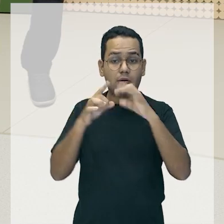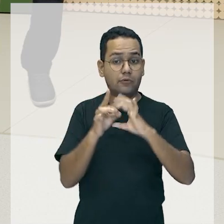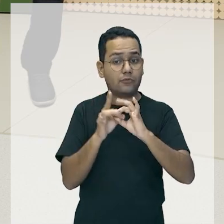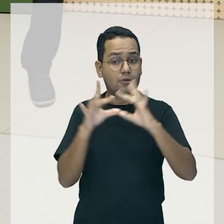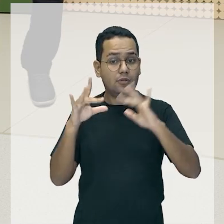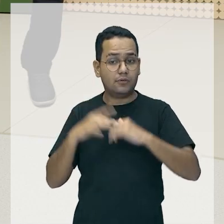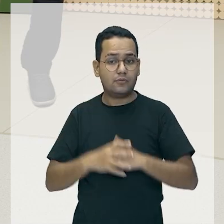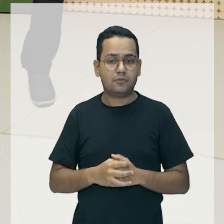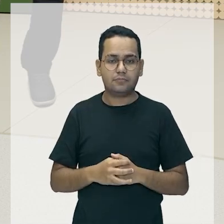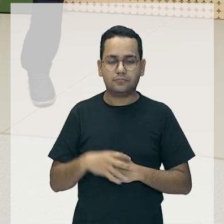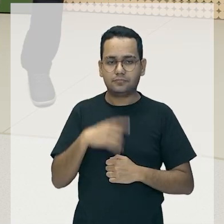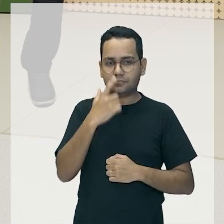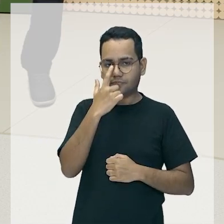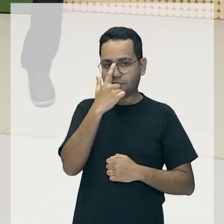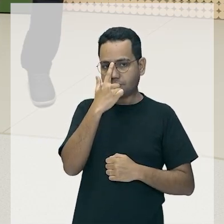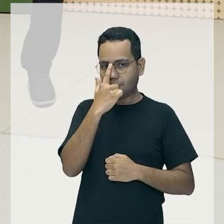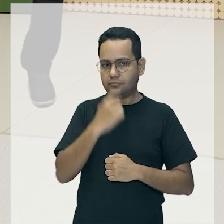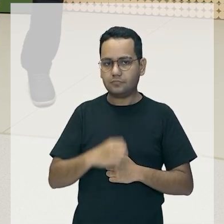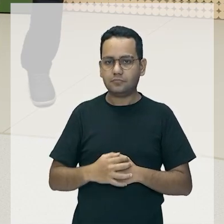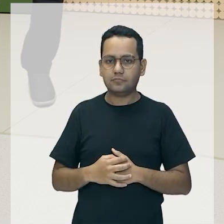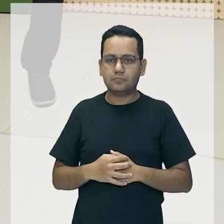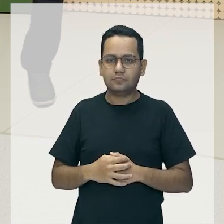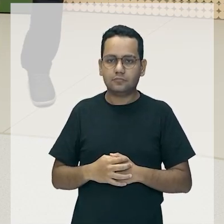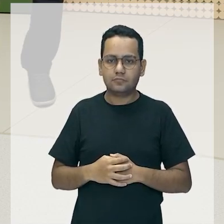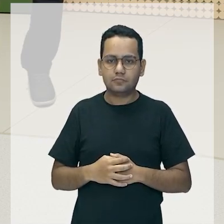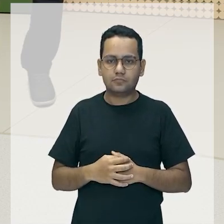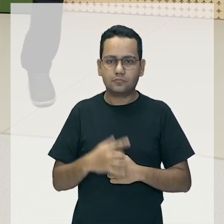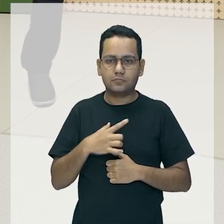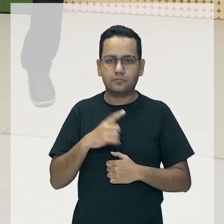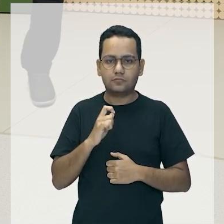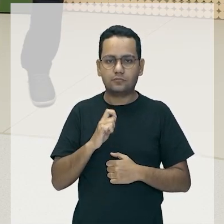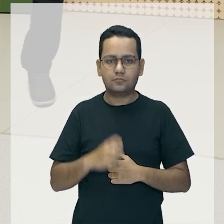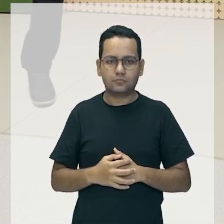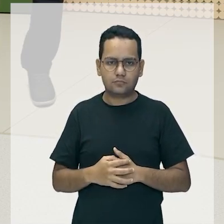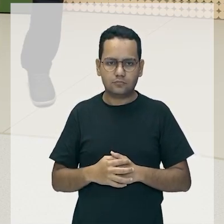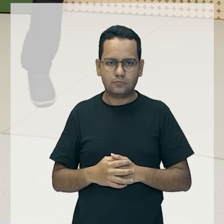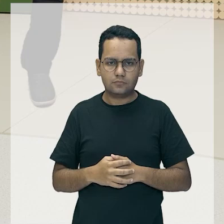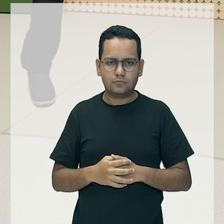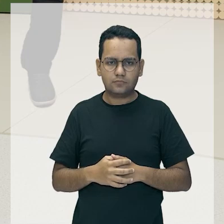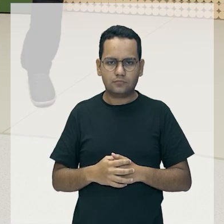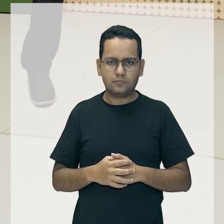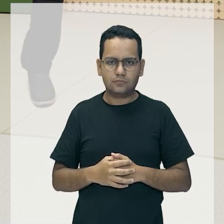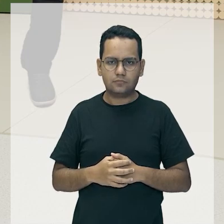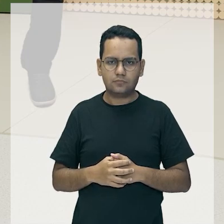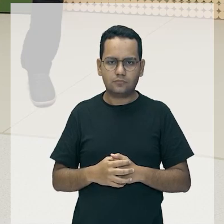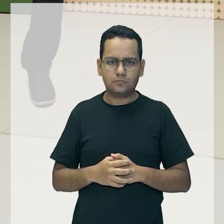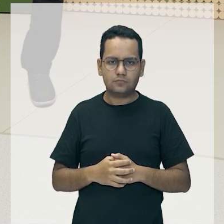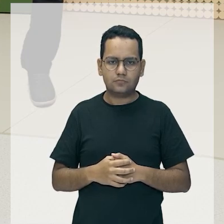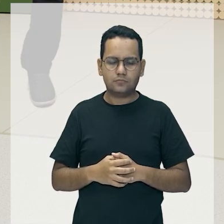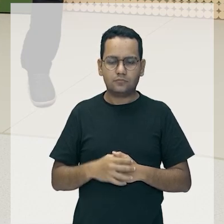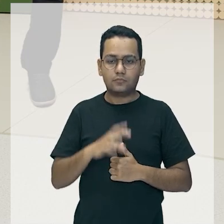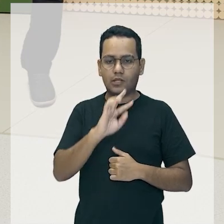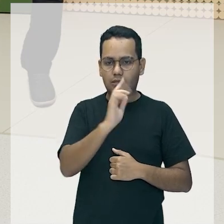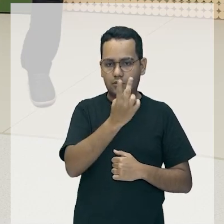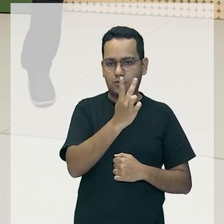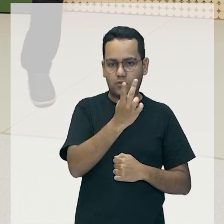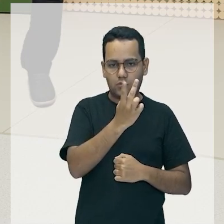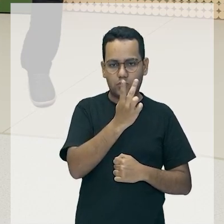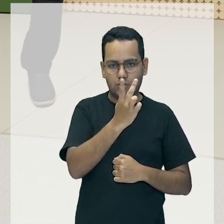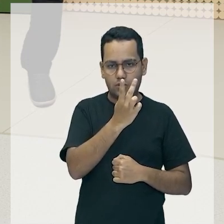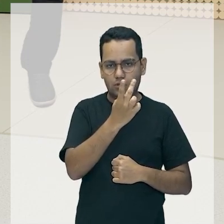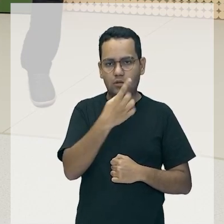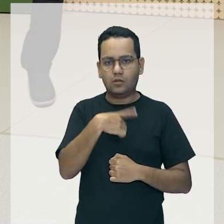Nesse caso aqui, eu tenho, então, o hidrogênio, né? Junto com o